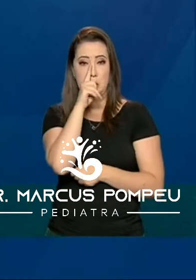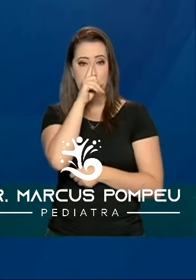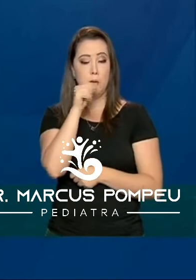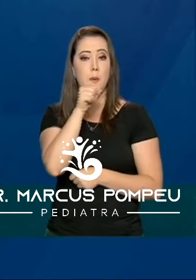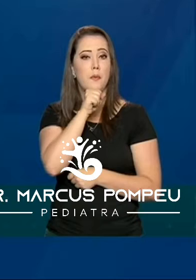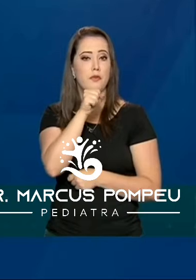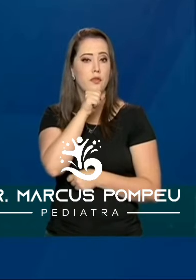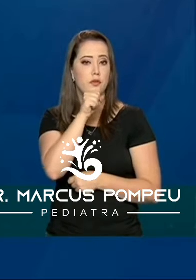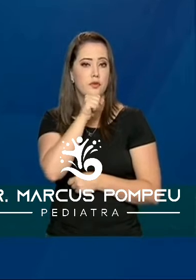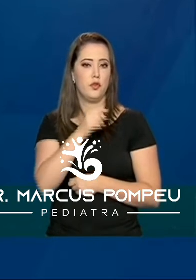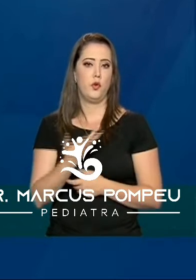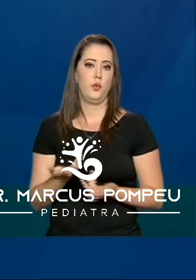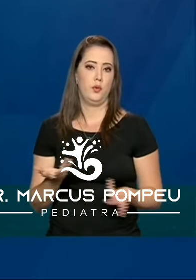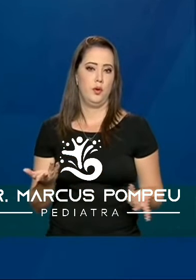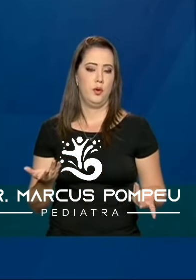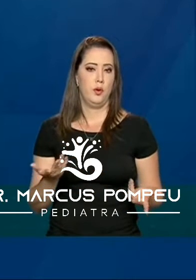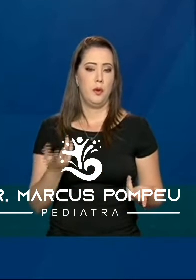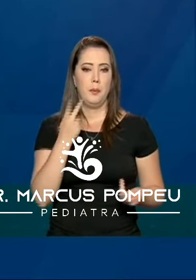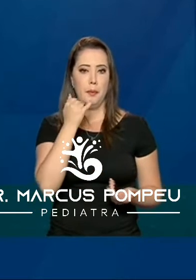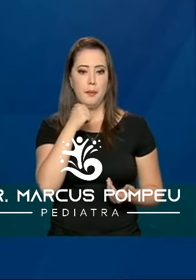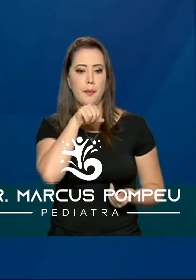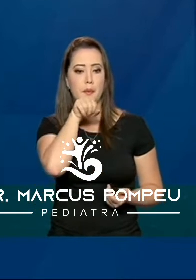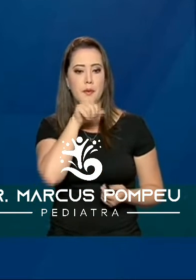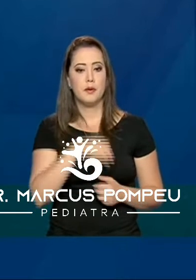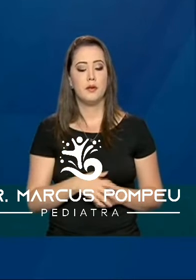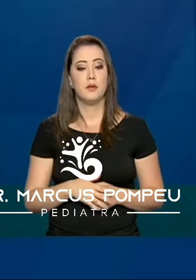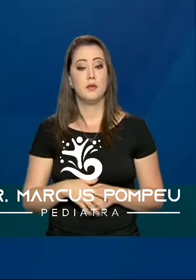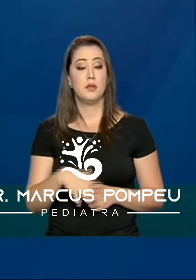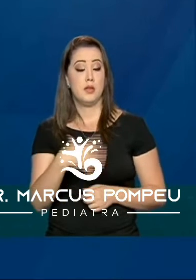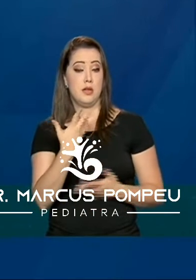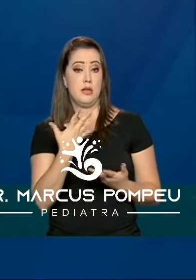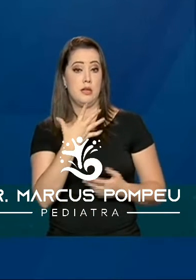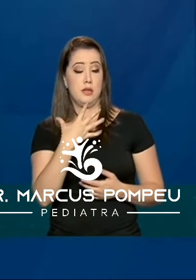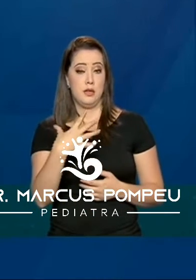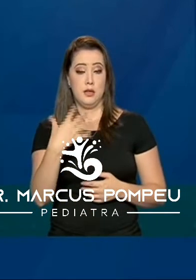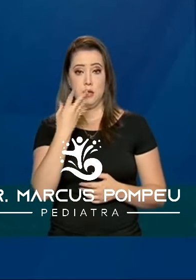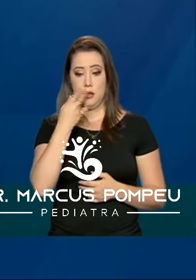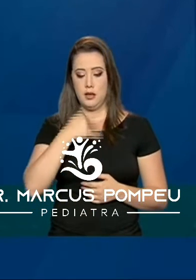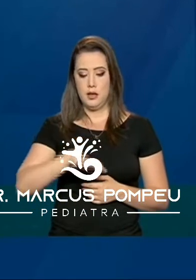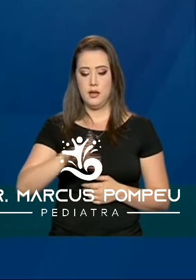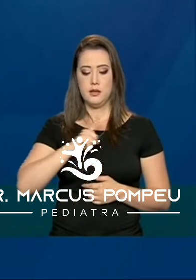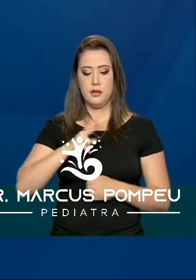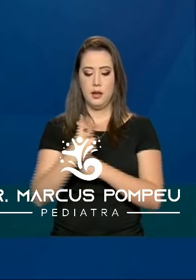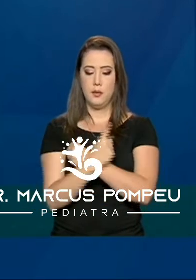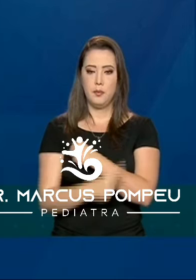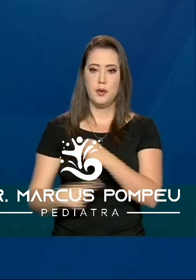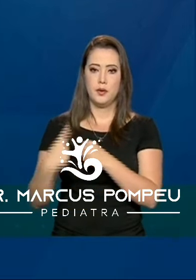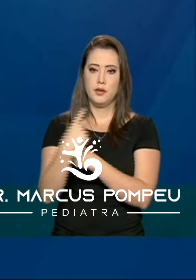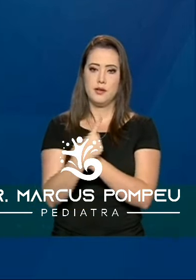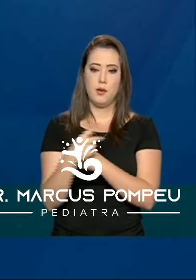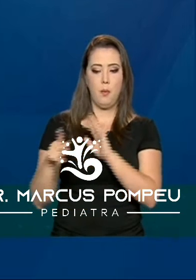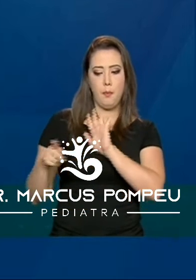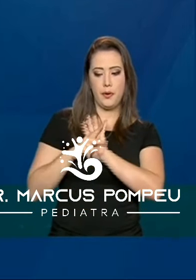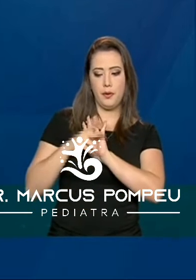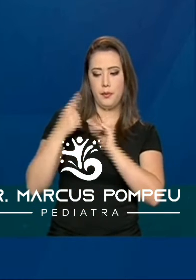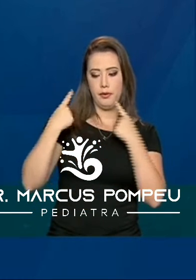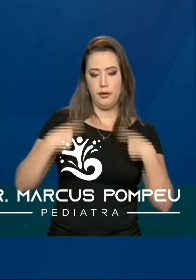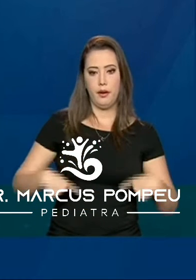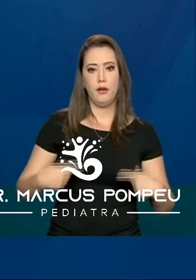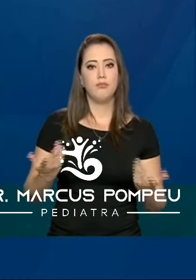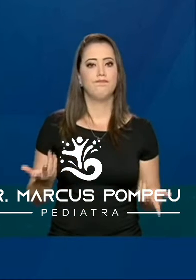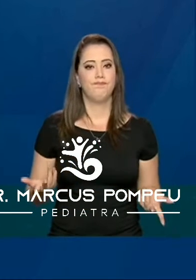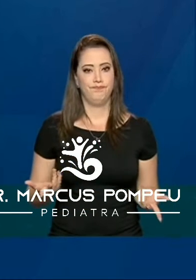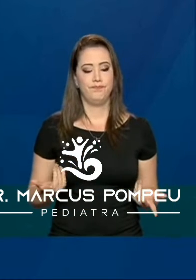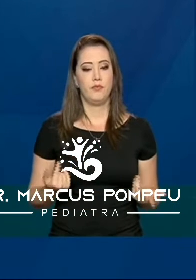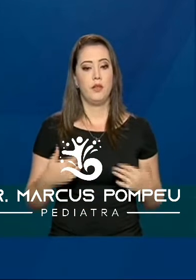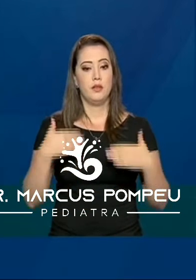Criança é buffer para essa doença, para a Covid. Criança tem timo. Criança tem imunidade natural. E quando a criança fica de frente de uma